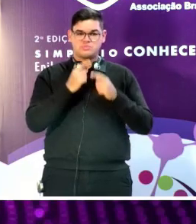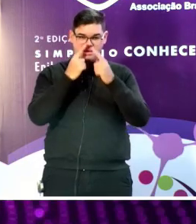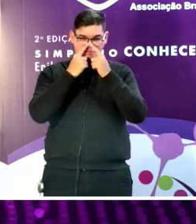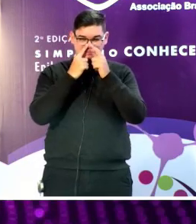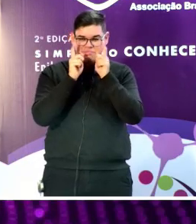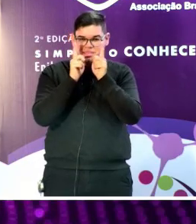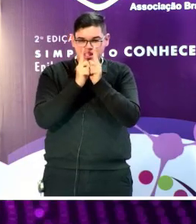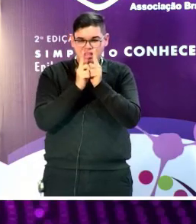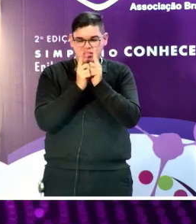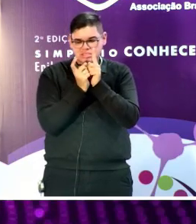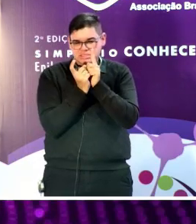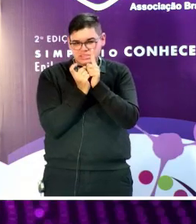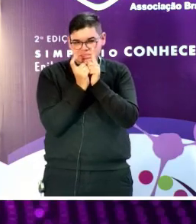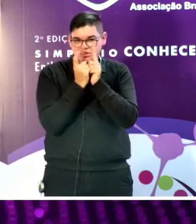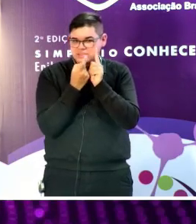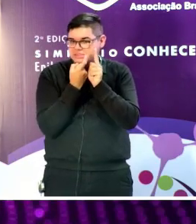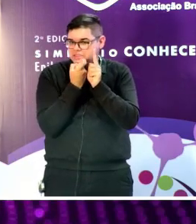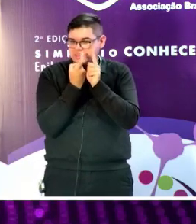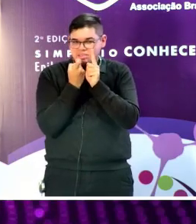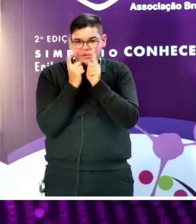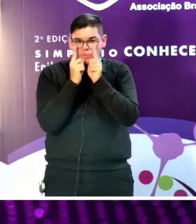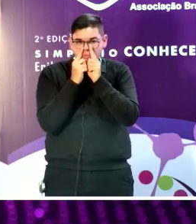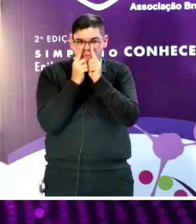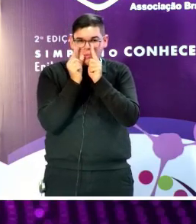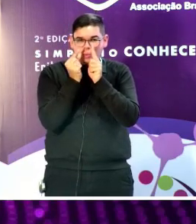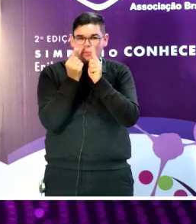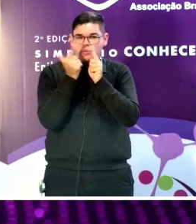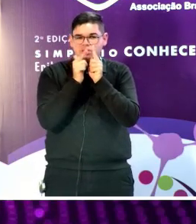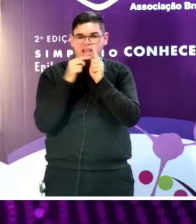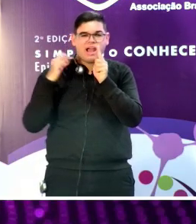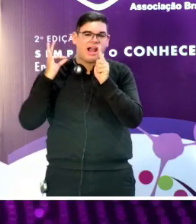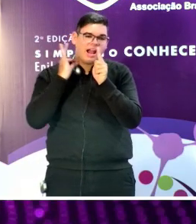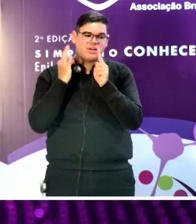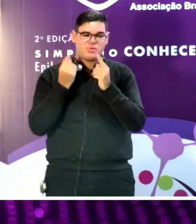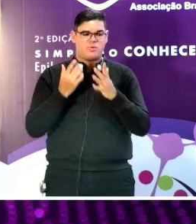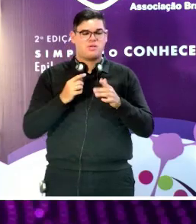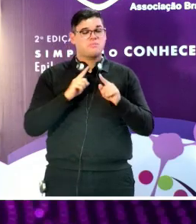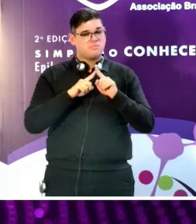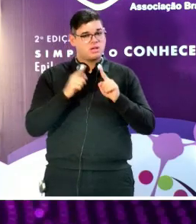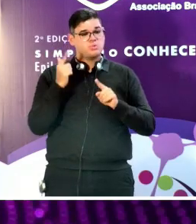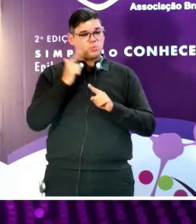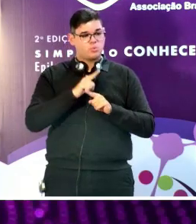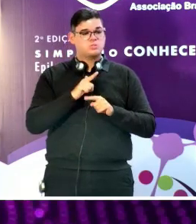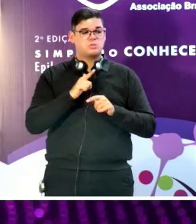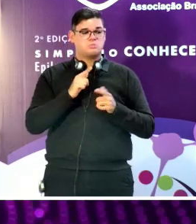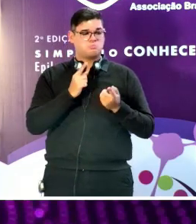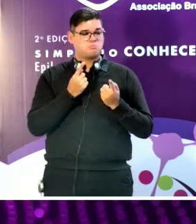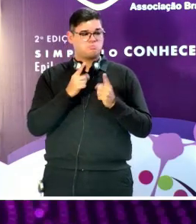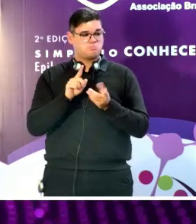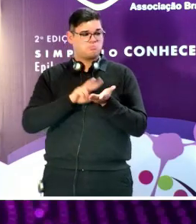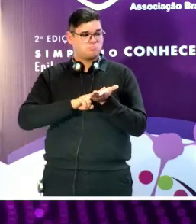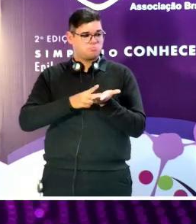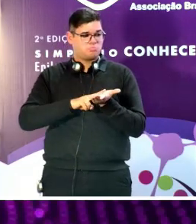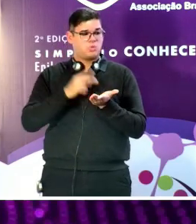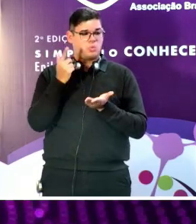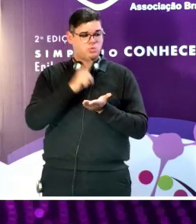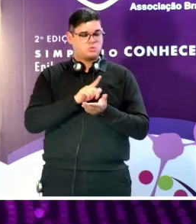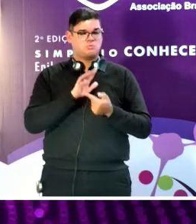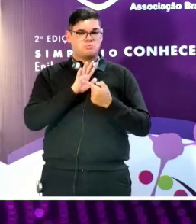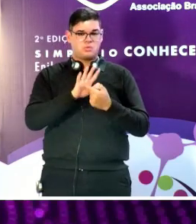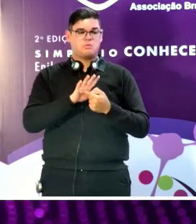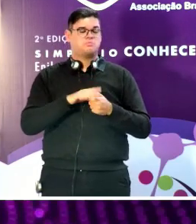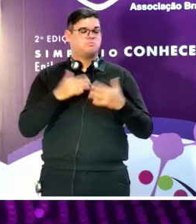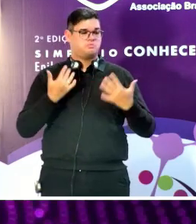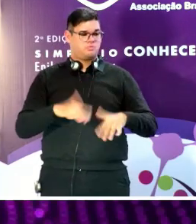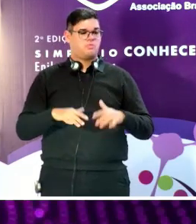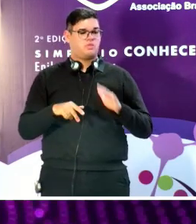tá? E ela deu o mesmo efeito de redução estatística, né, significante